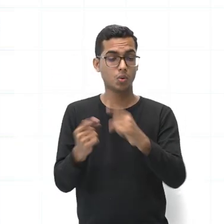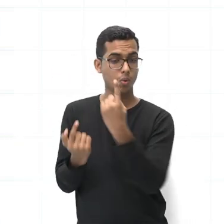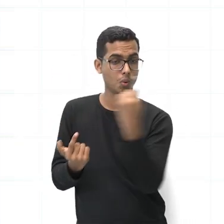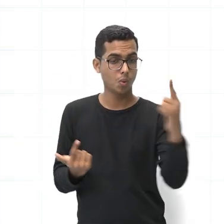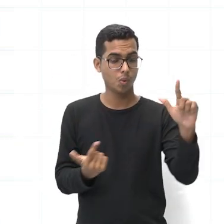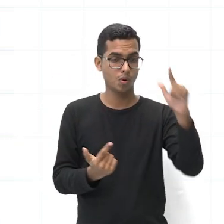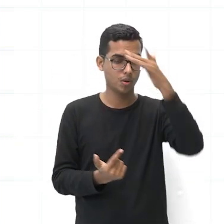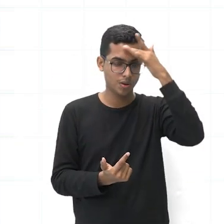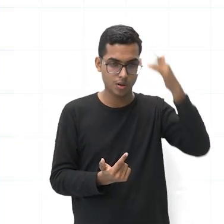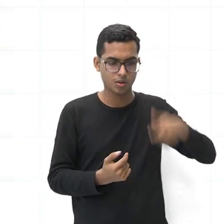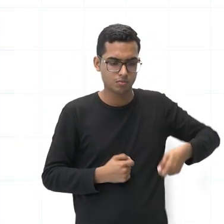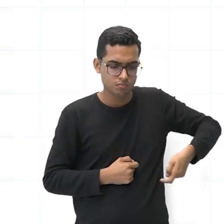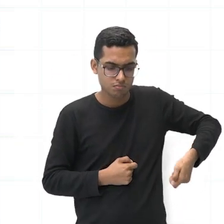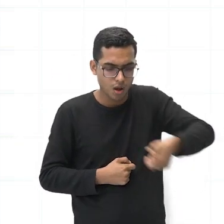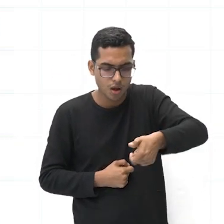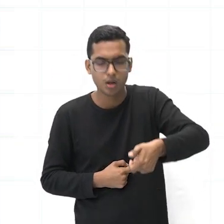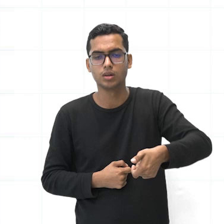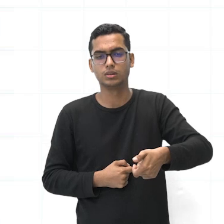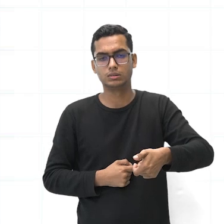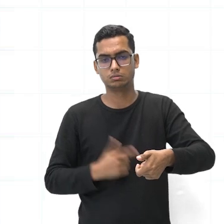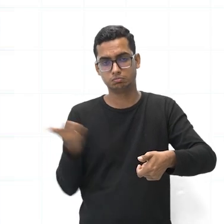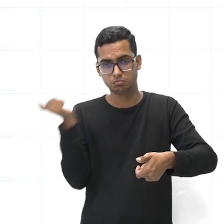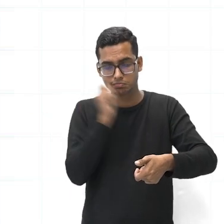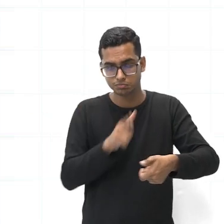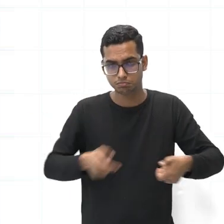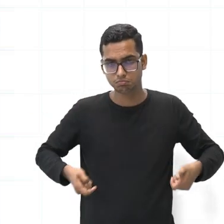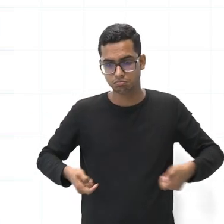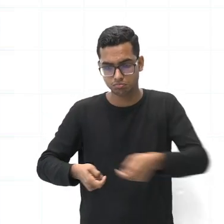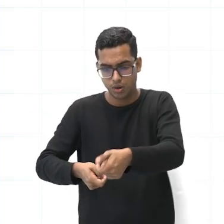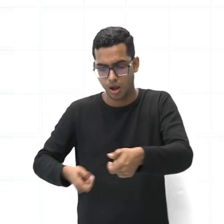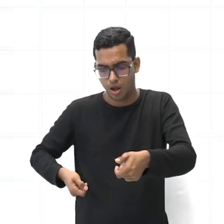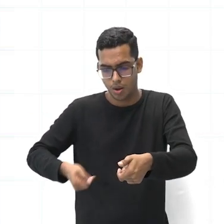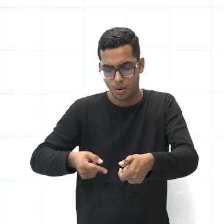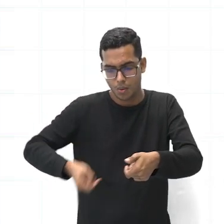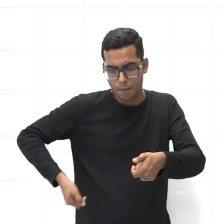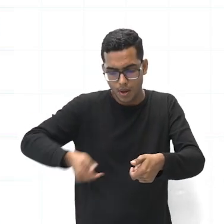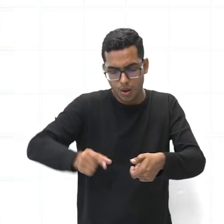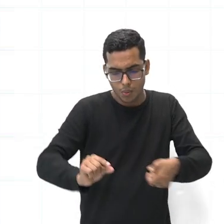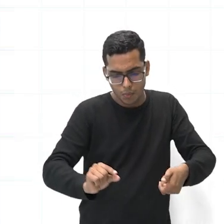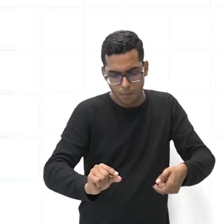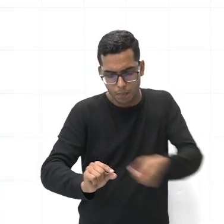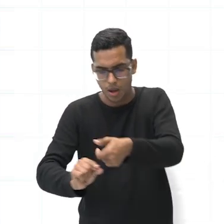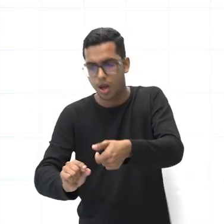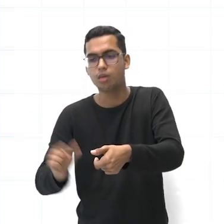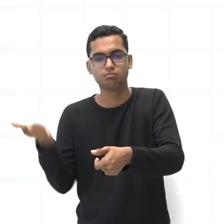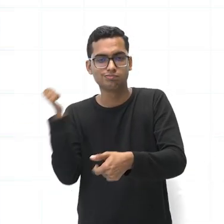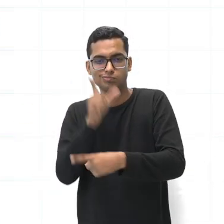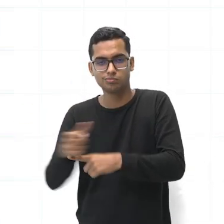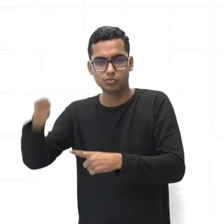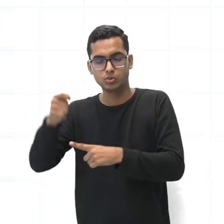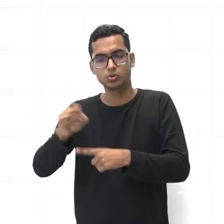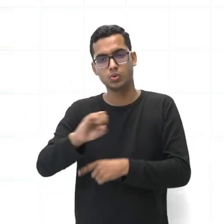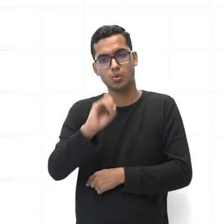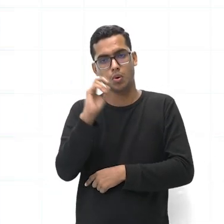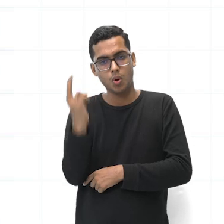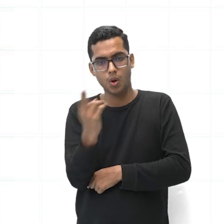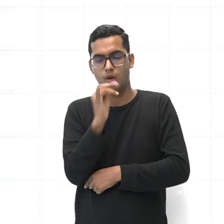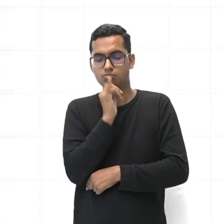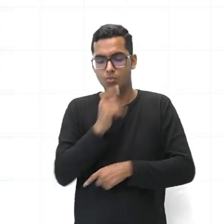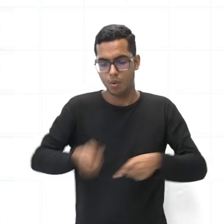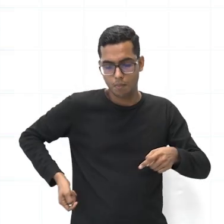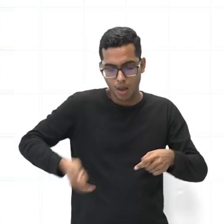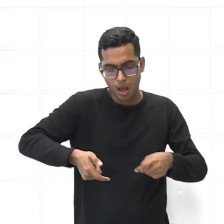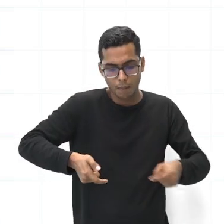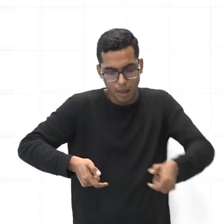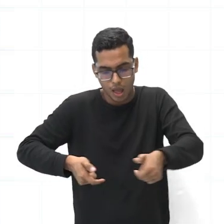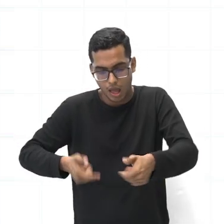bolinha do jogador anterior. Se ele conseguir, ele conquista essa bolinha adversária e continua jogando. Caso contrário, ele passa a